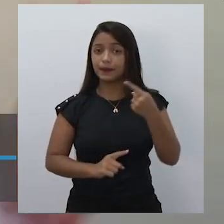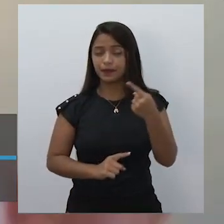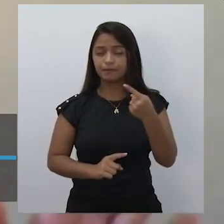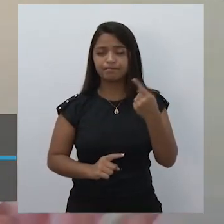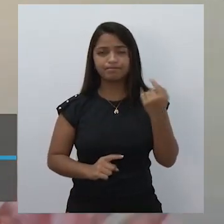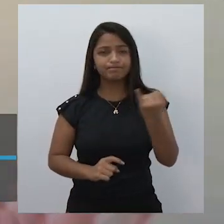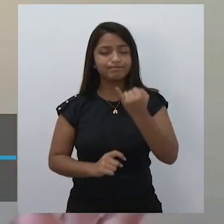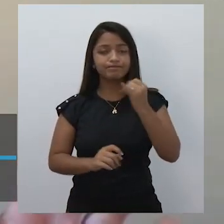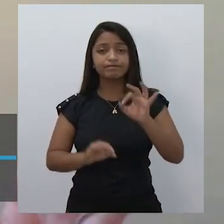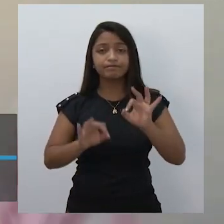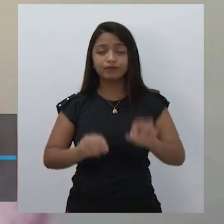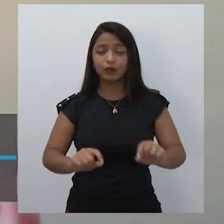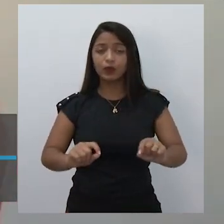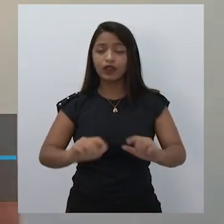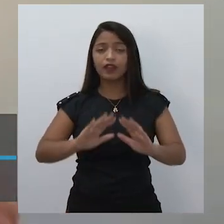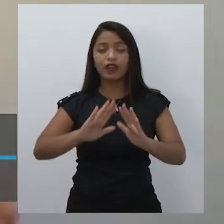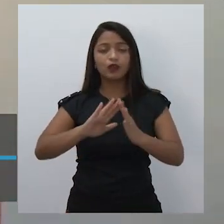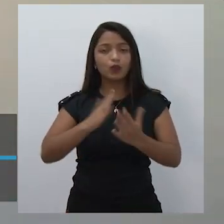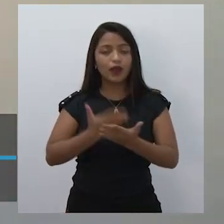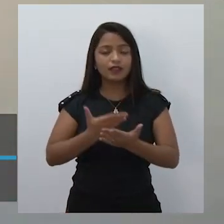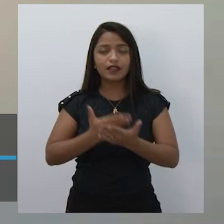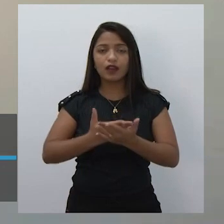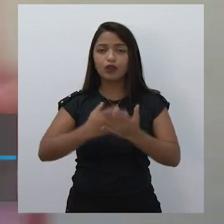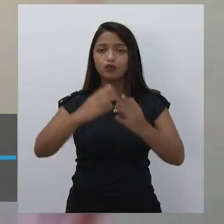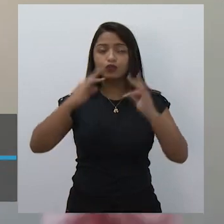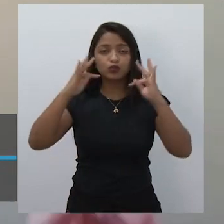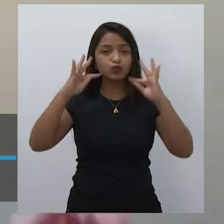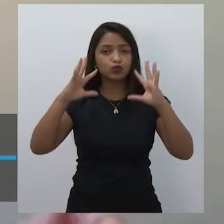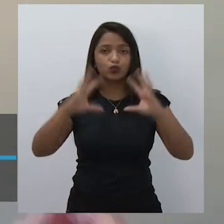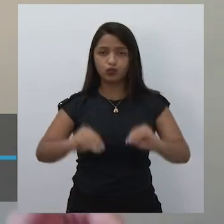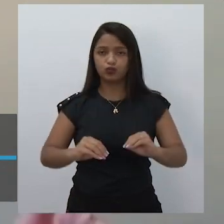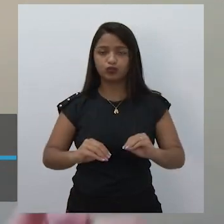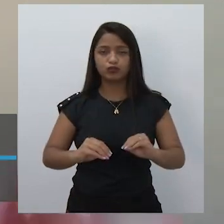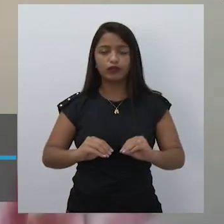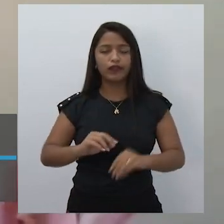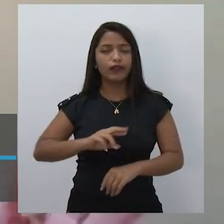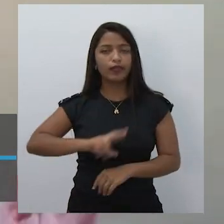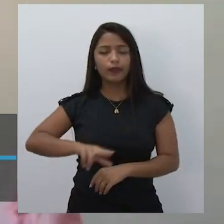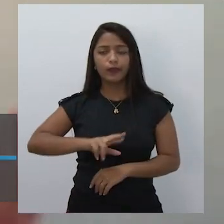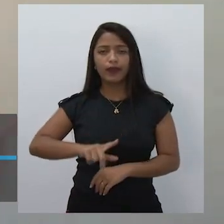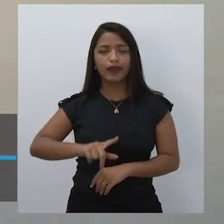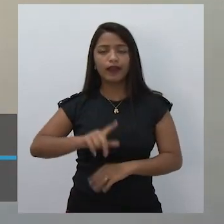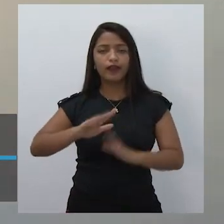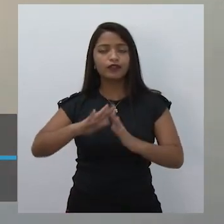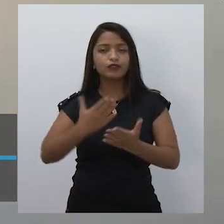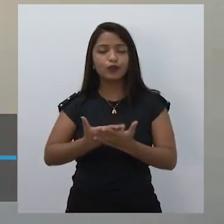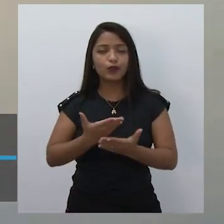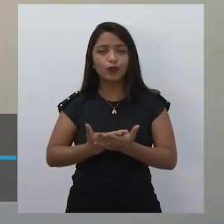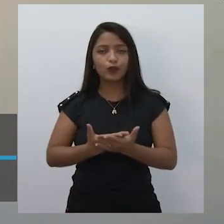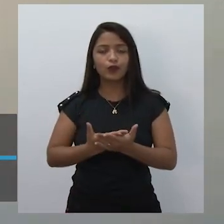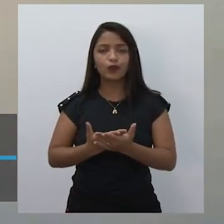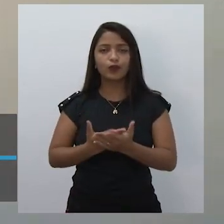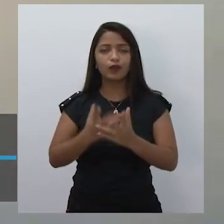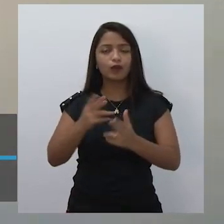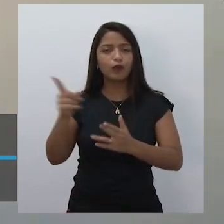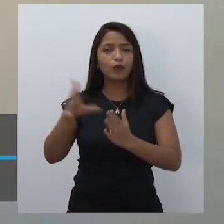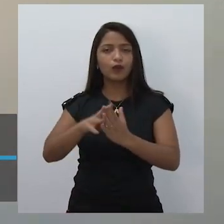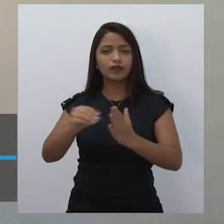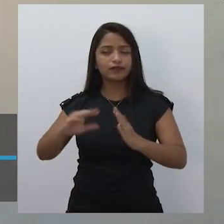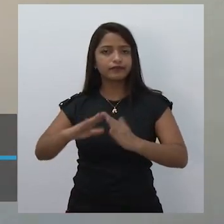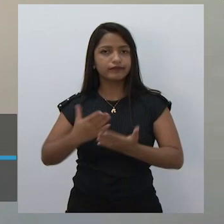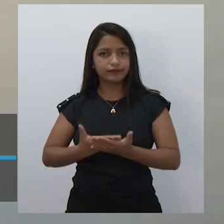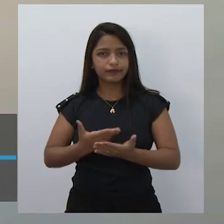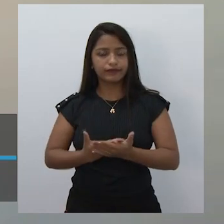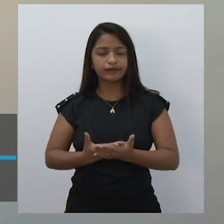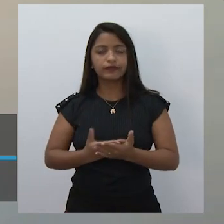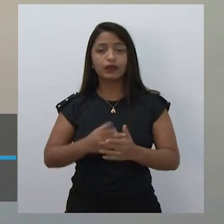é a educação integral. Mas não é aquela educação integral de escola de tempo escondido. Não, é a educação integral que movimenta